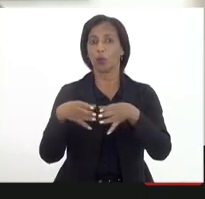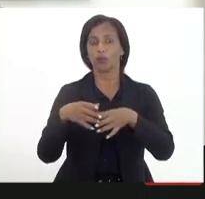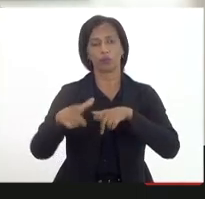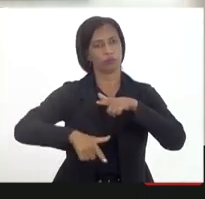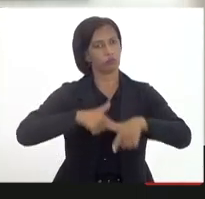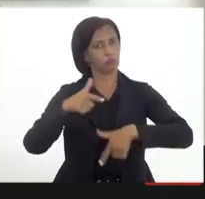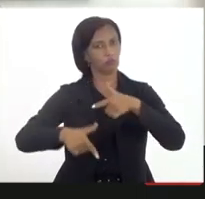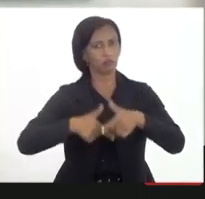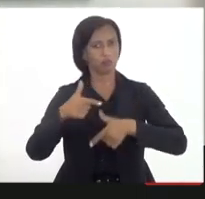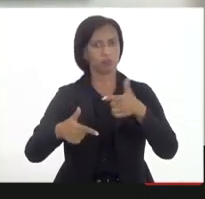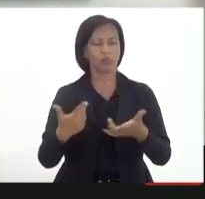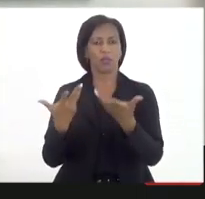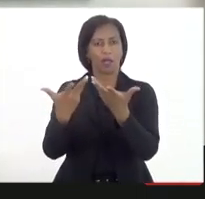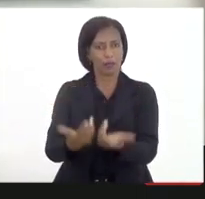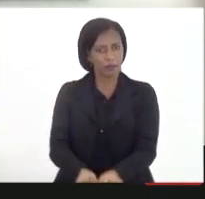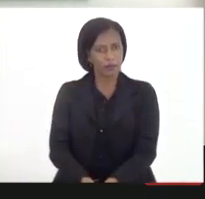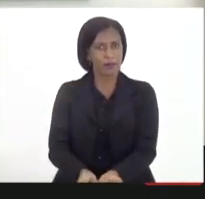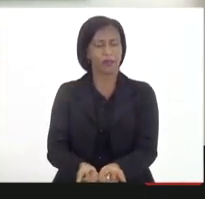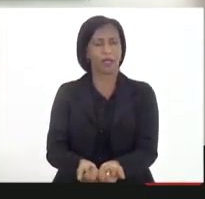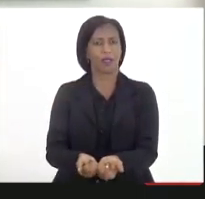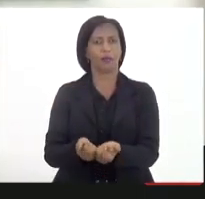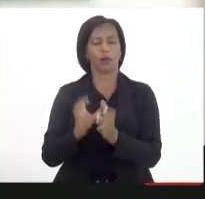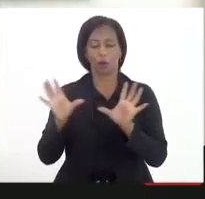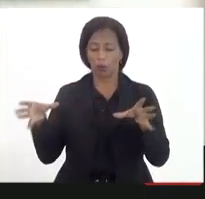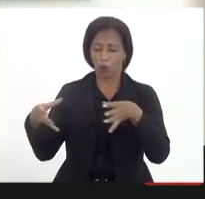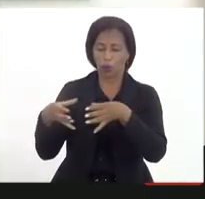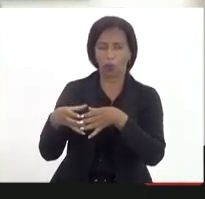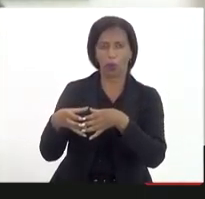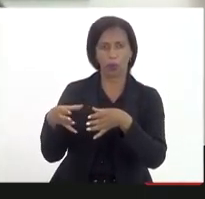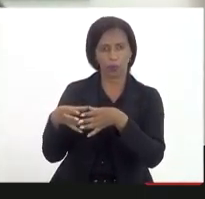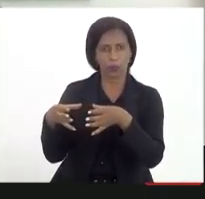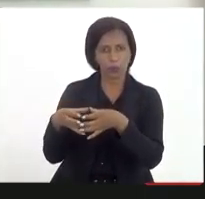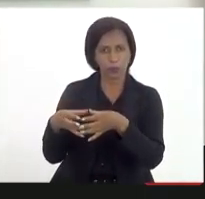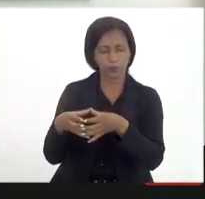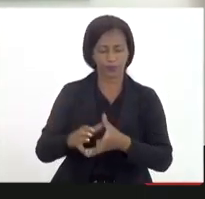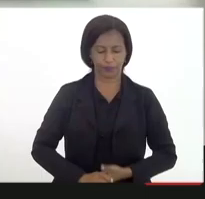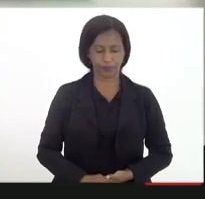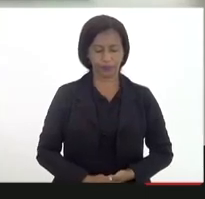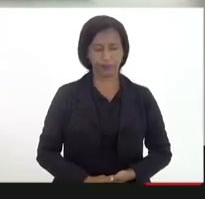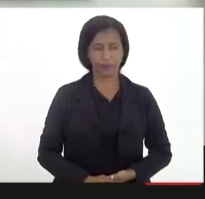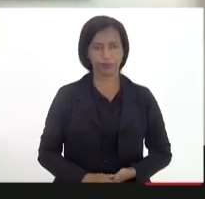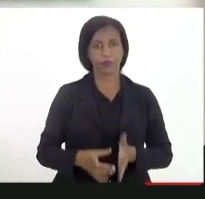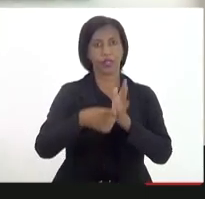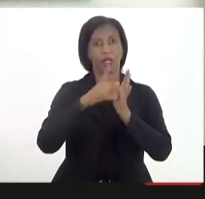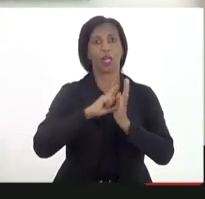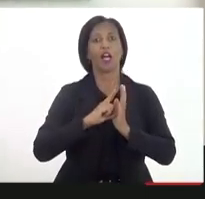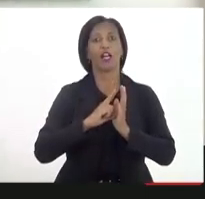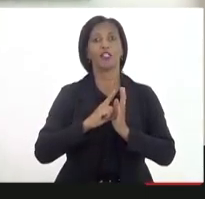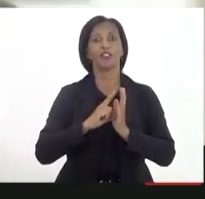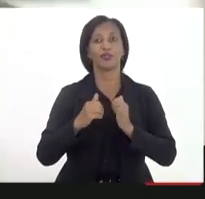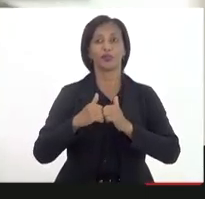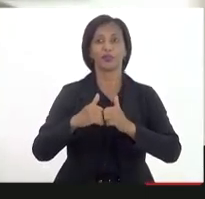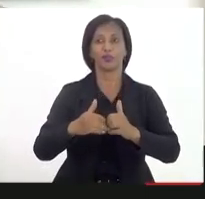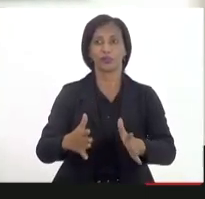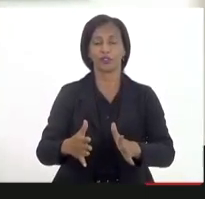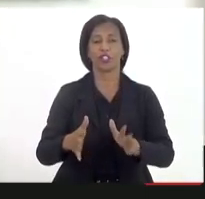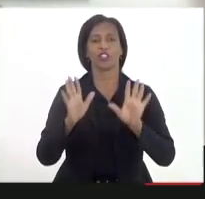de servidores públicos que aprovaram por unanimidade a construção desse grupo então antes de passar a palavra declaram formalmente